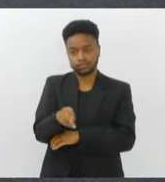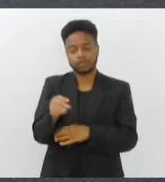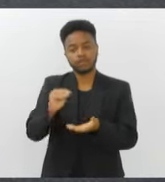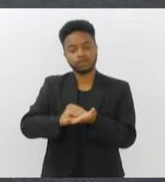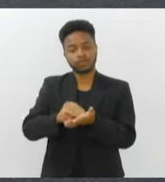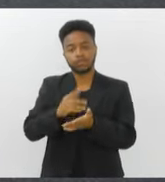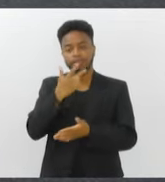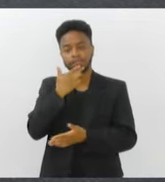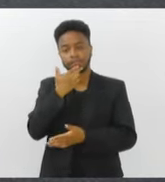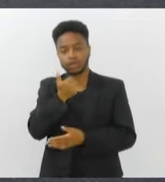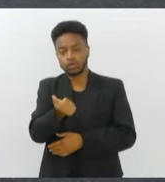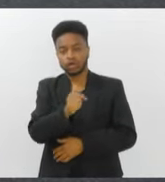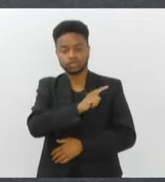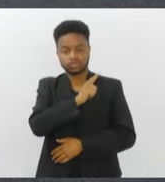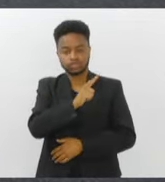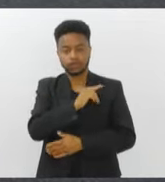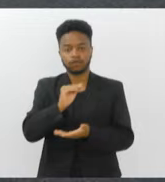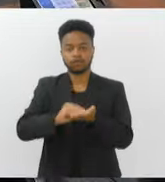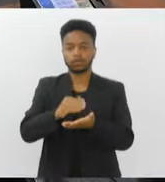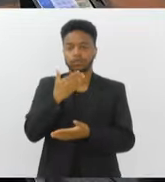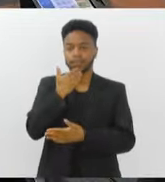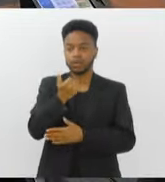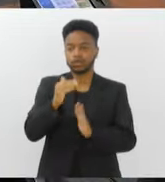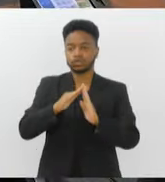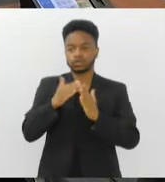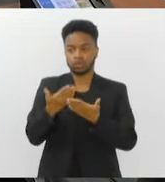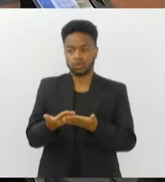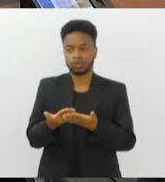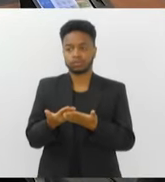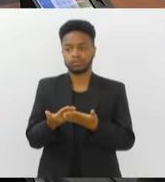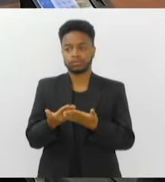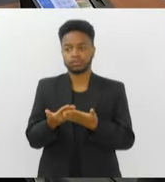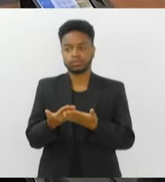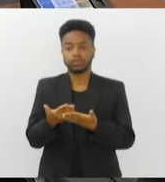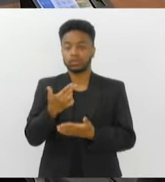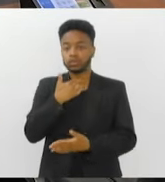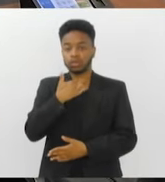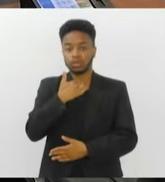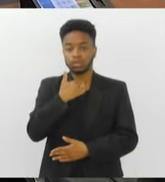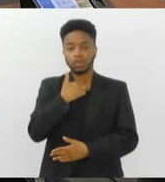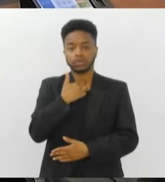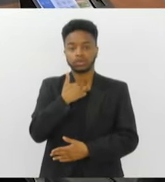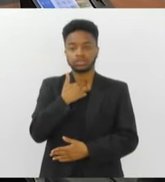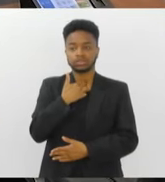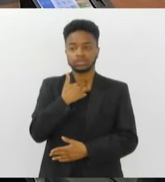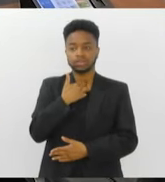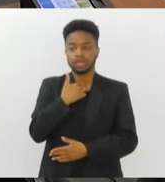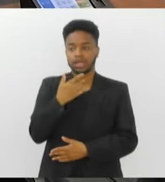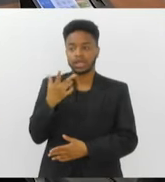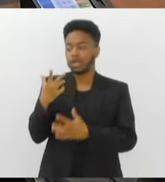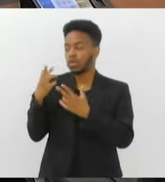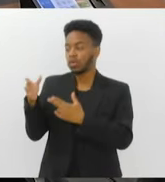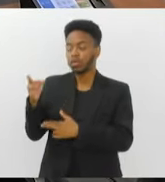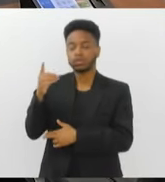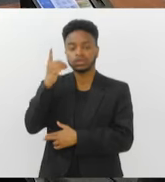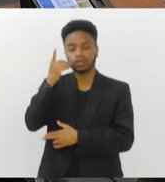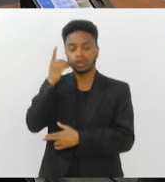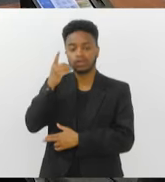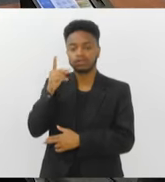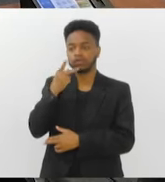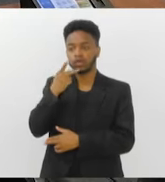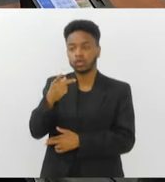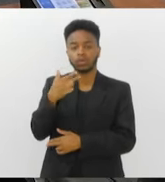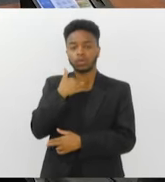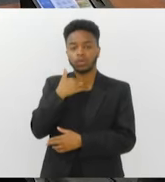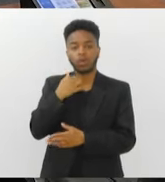gestão, falta melhorar a questão das escolas. Não pode ter compras. O deputado Serafini denunciou compras de